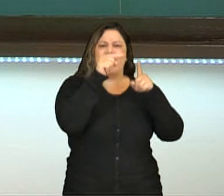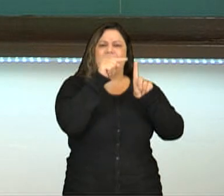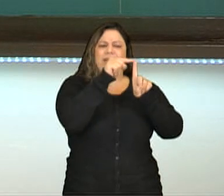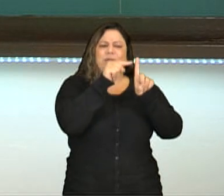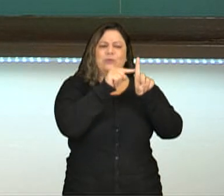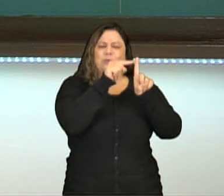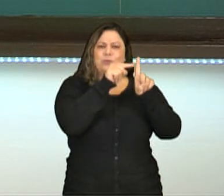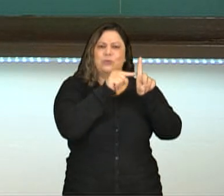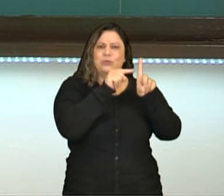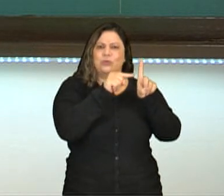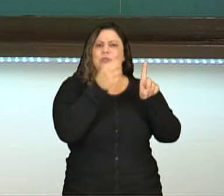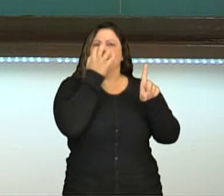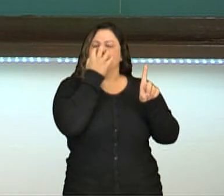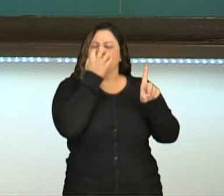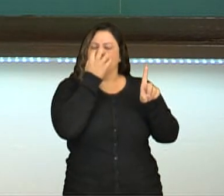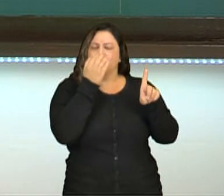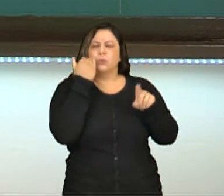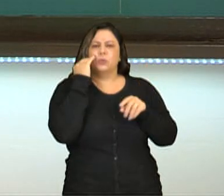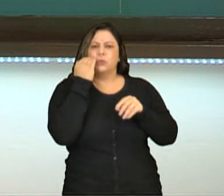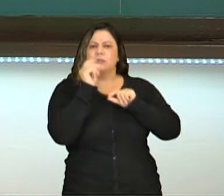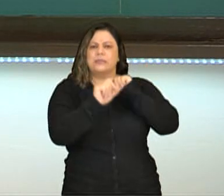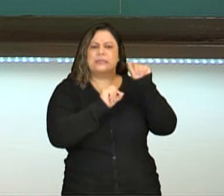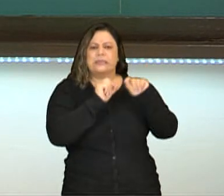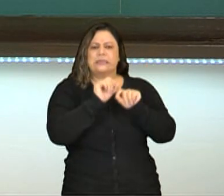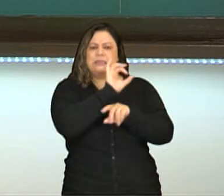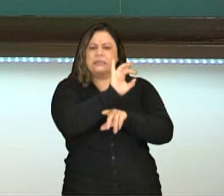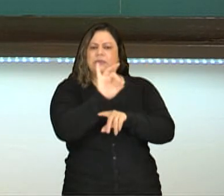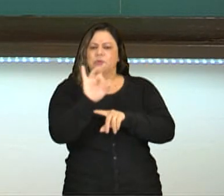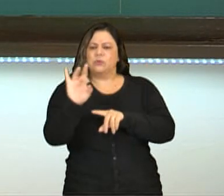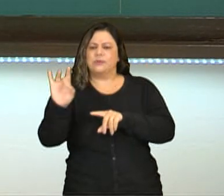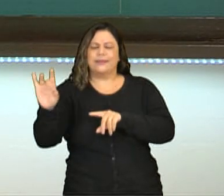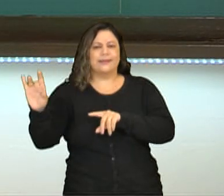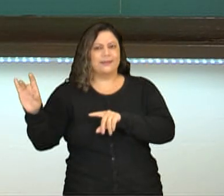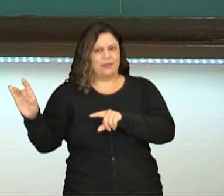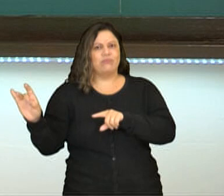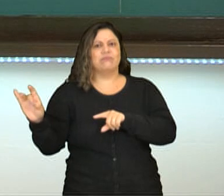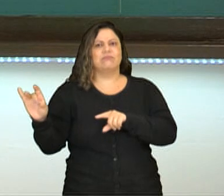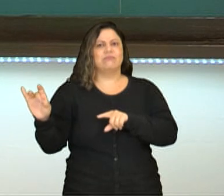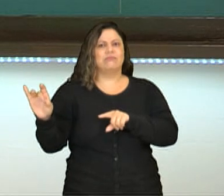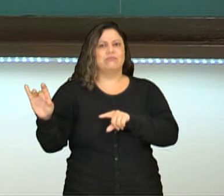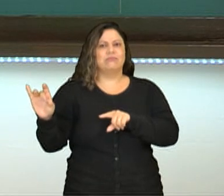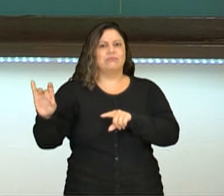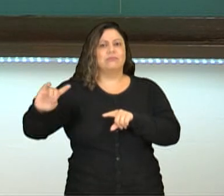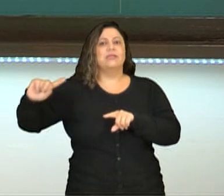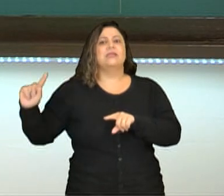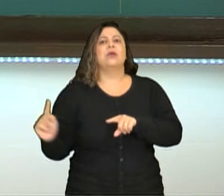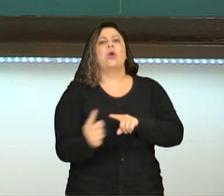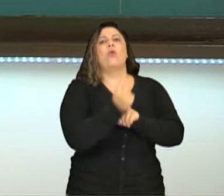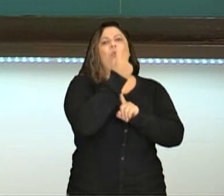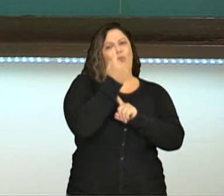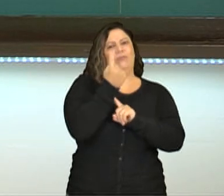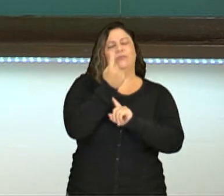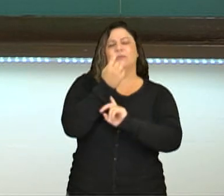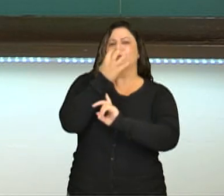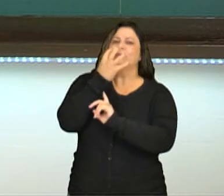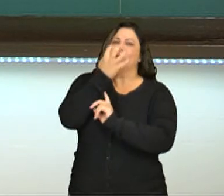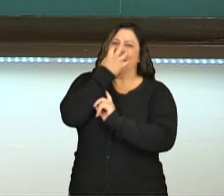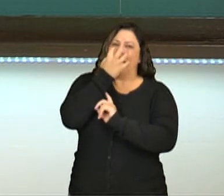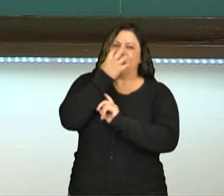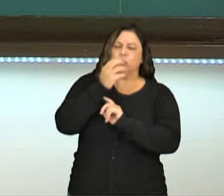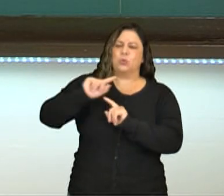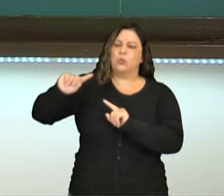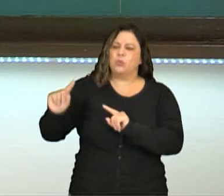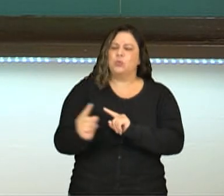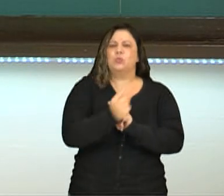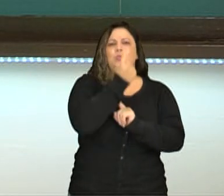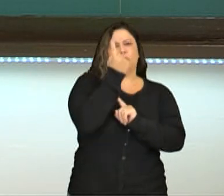faz você compreender todos os outros cachorros? Então, essa ideia, esse universal, essa sentença que é válida para